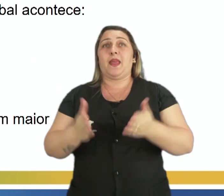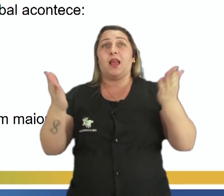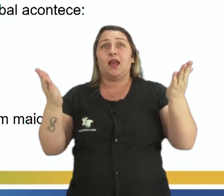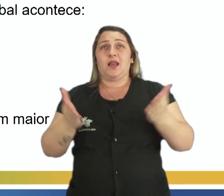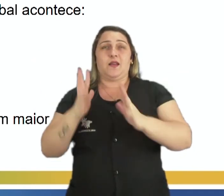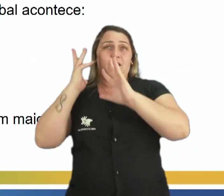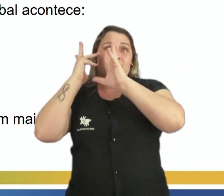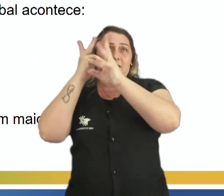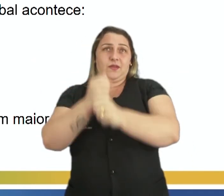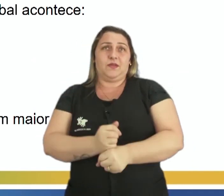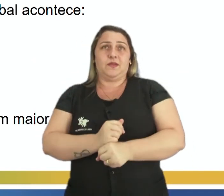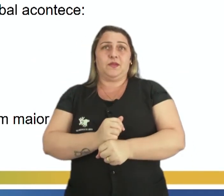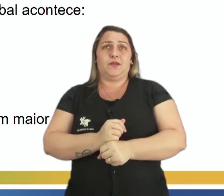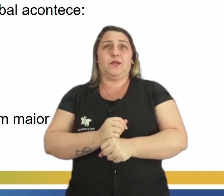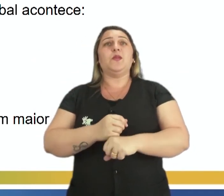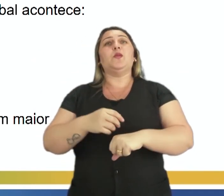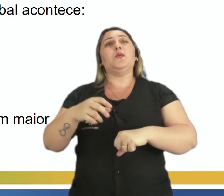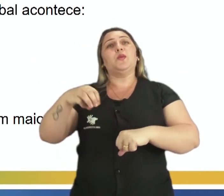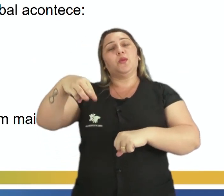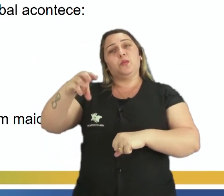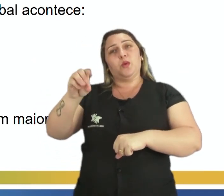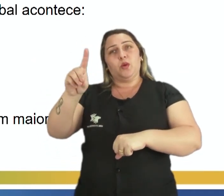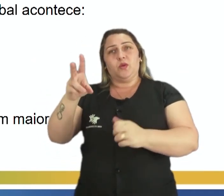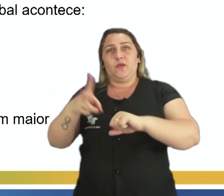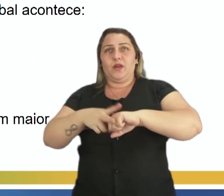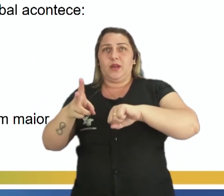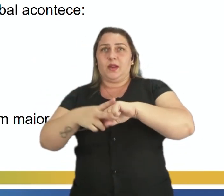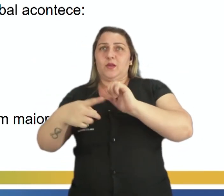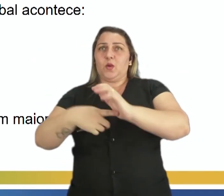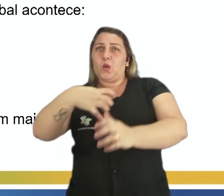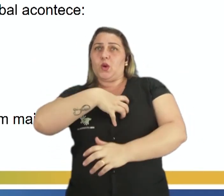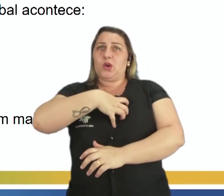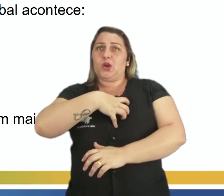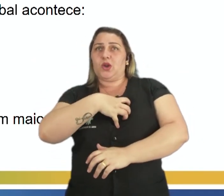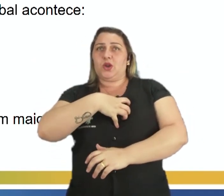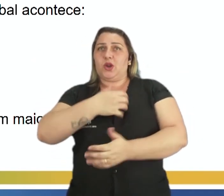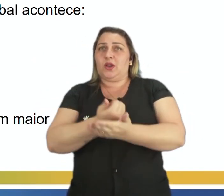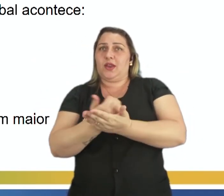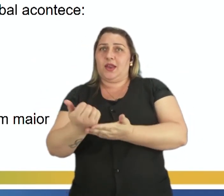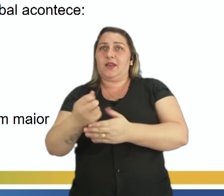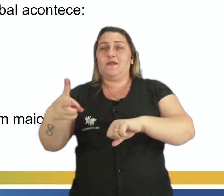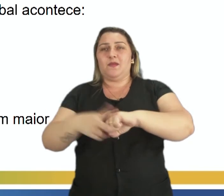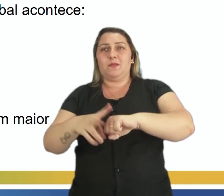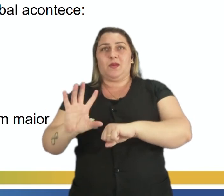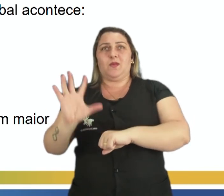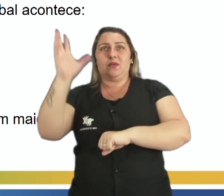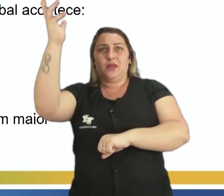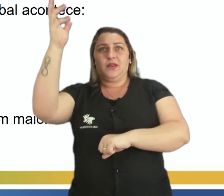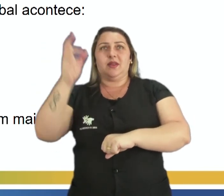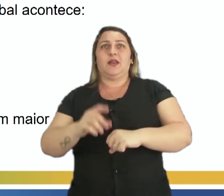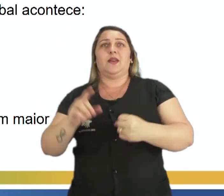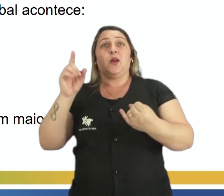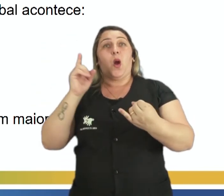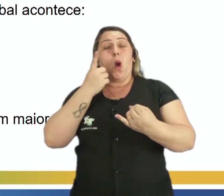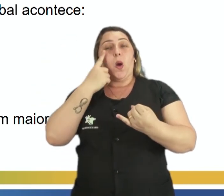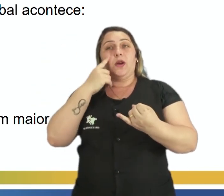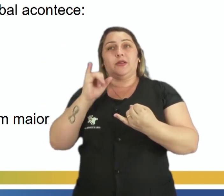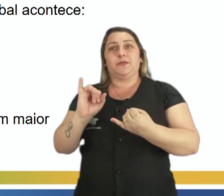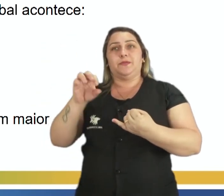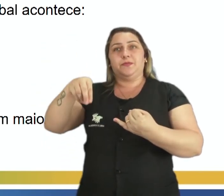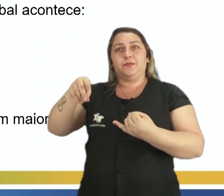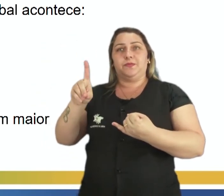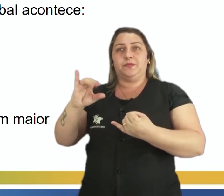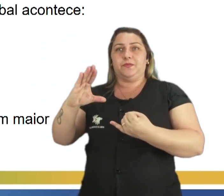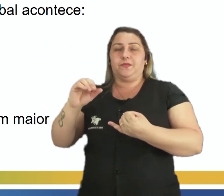Pessoal, recapitulando, os modos verbais indicam o jeito como a ação verbal acontece. Então, anote aí no caderninho que